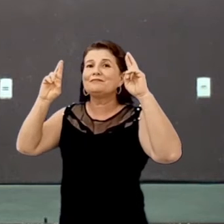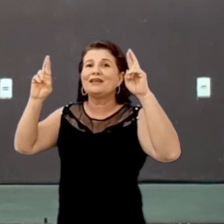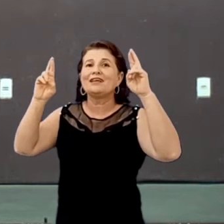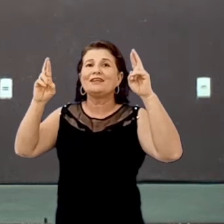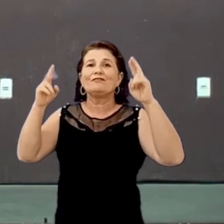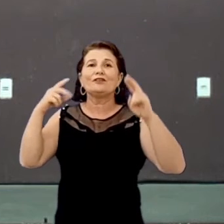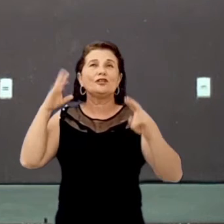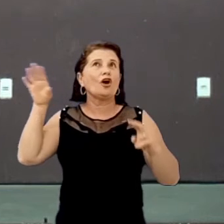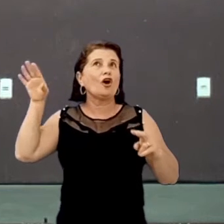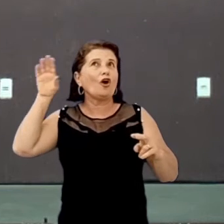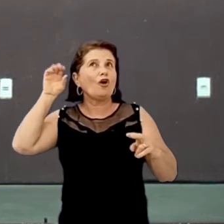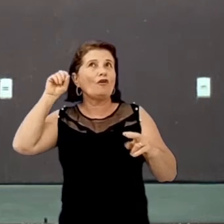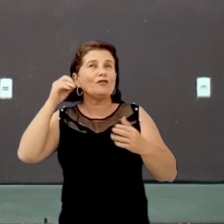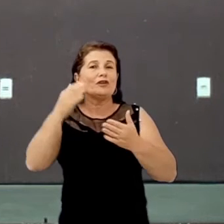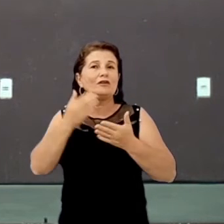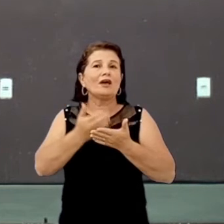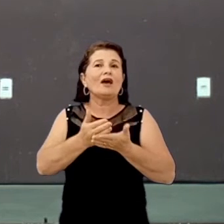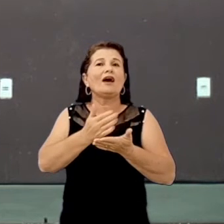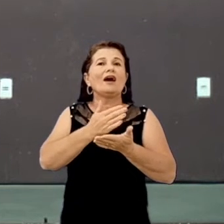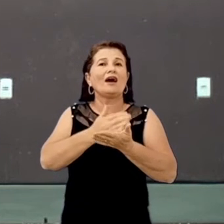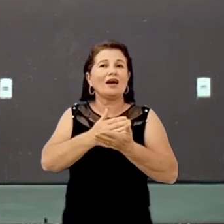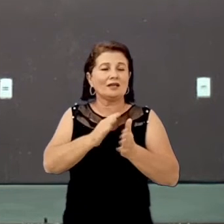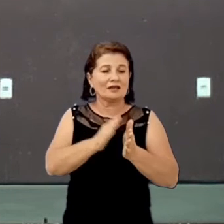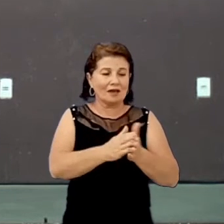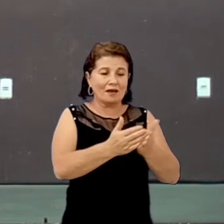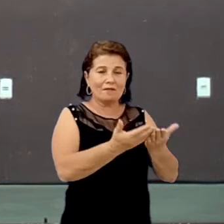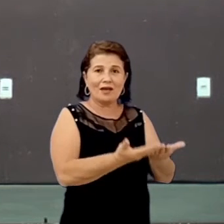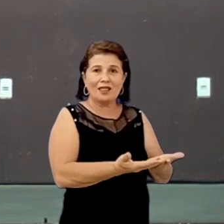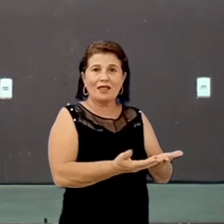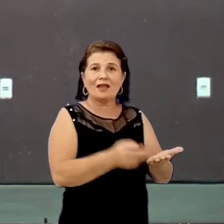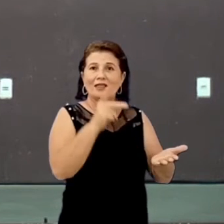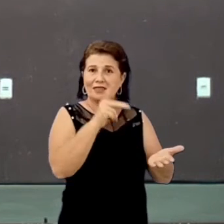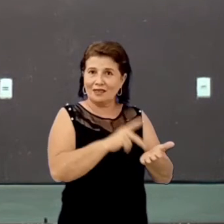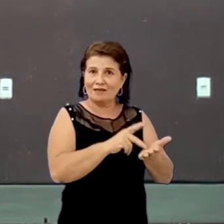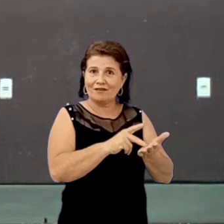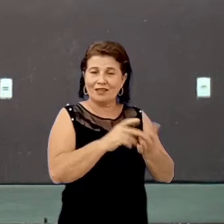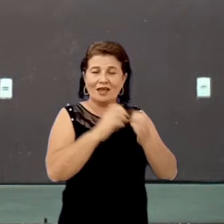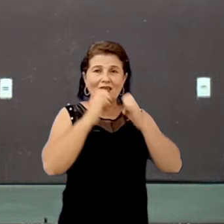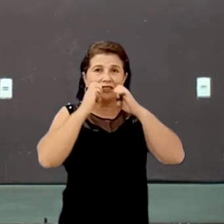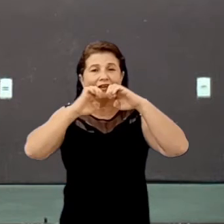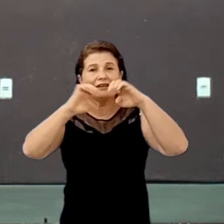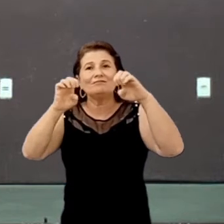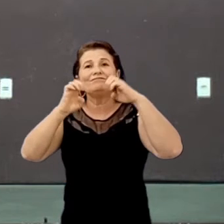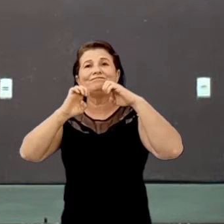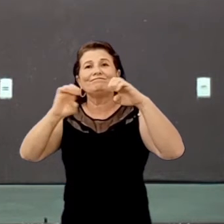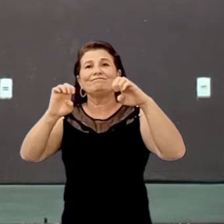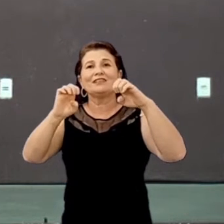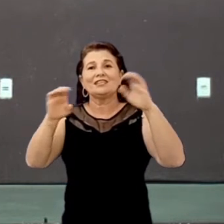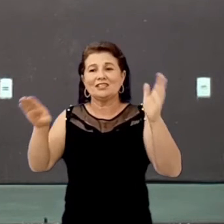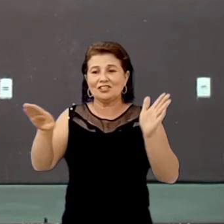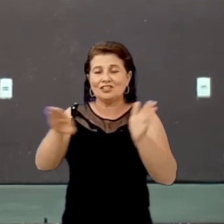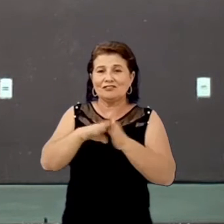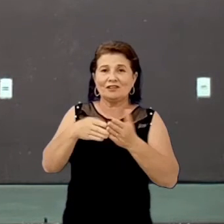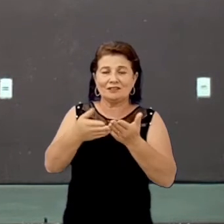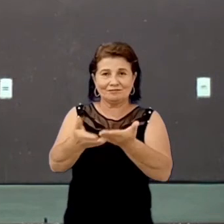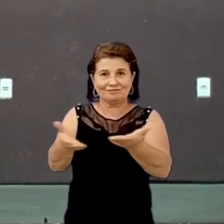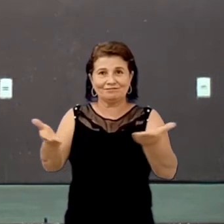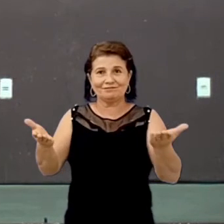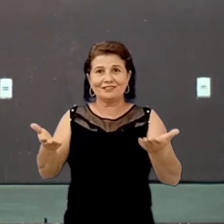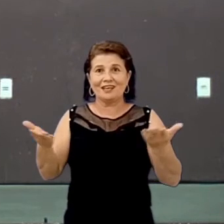vocês ouviram falar anteriormente por meio da palavra da verdade do Evangelho, que chegou até vocês.